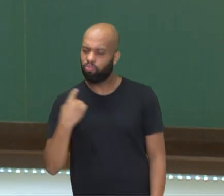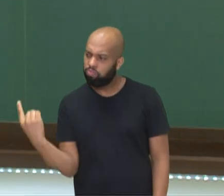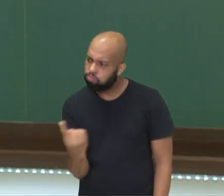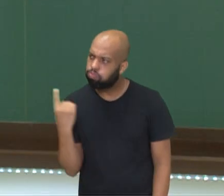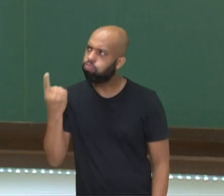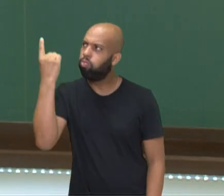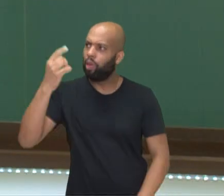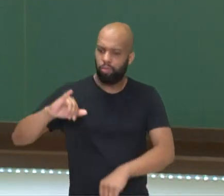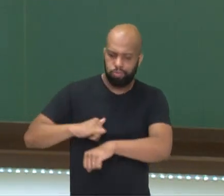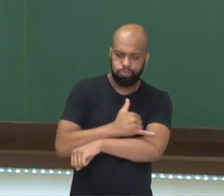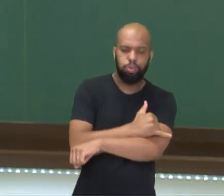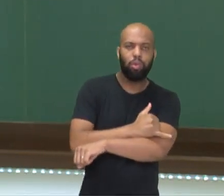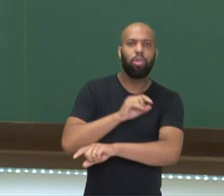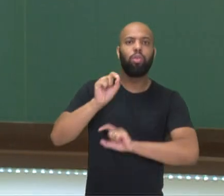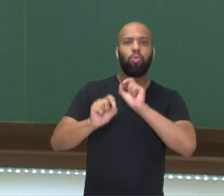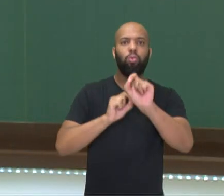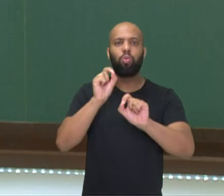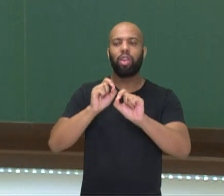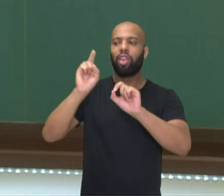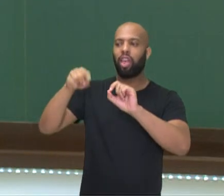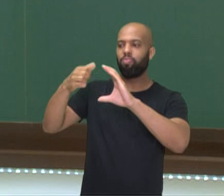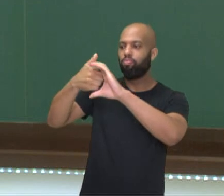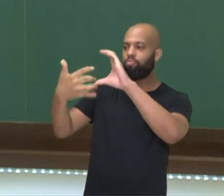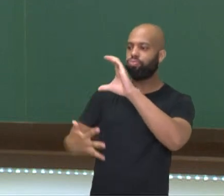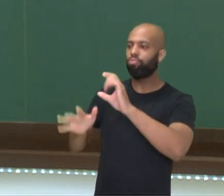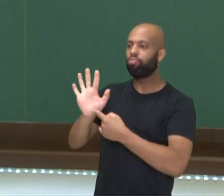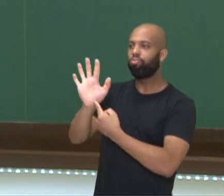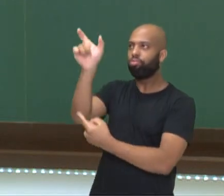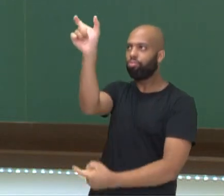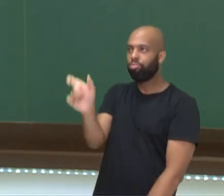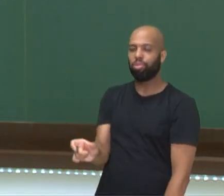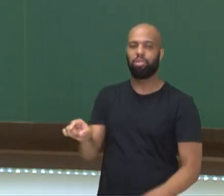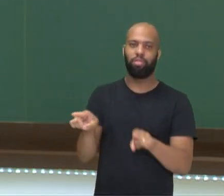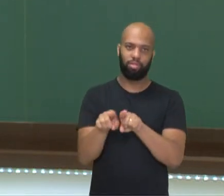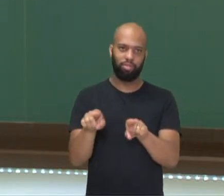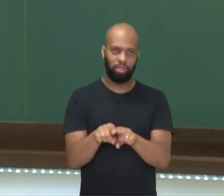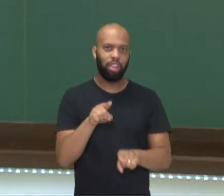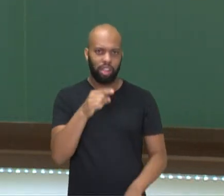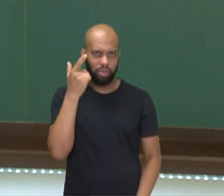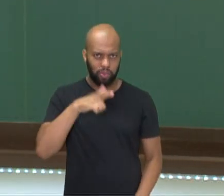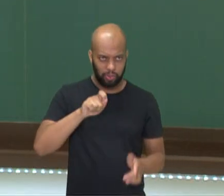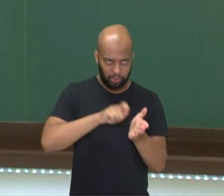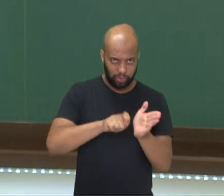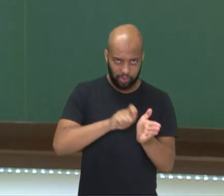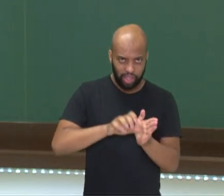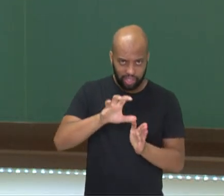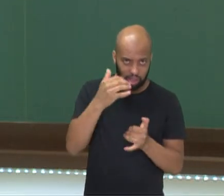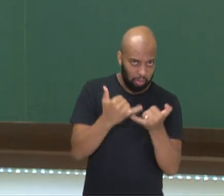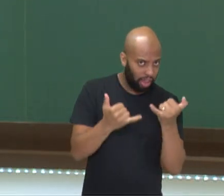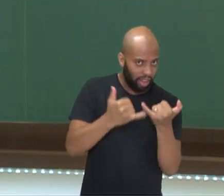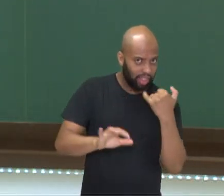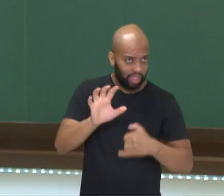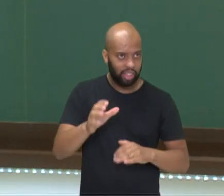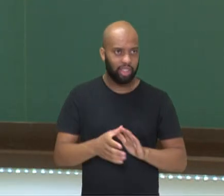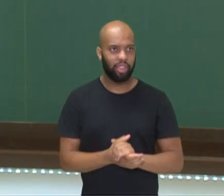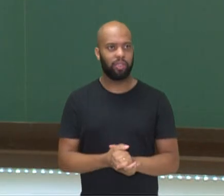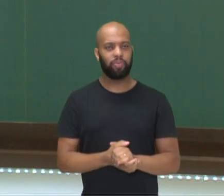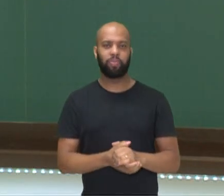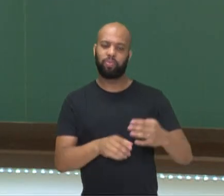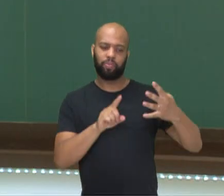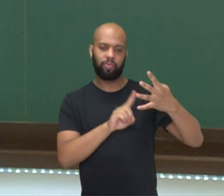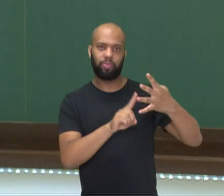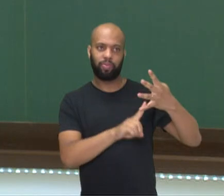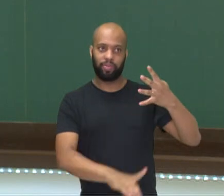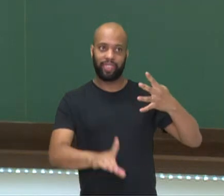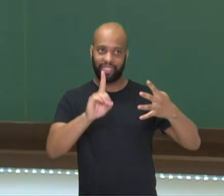gordos, describe la persona, está descrevendo uma pessoa. Será que vocês escreveram parecido com isso? Ou na letra